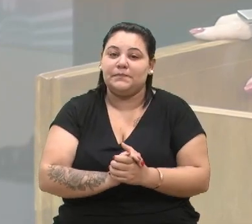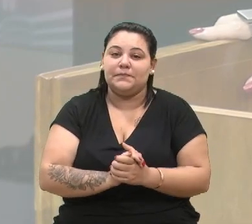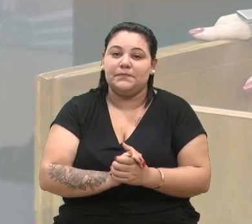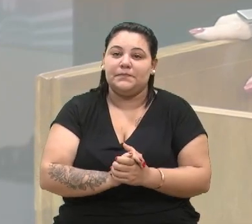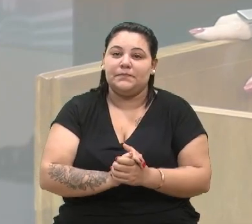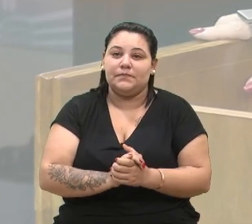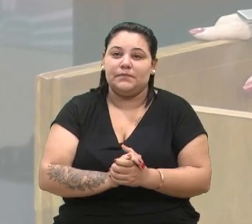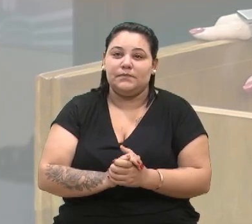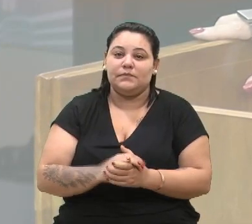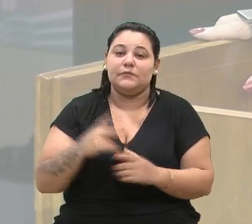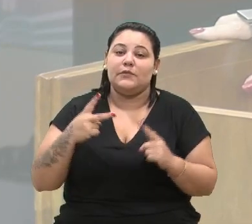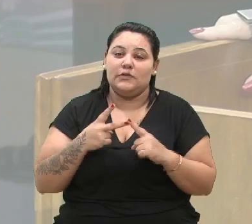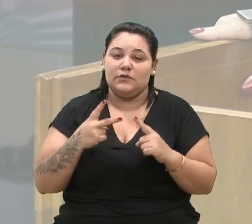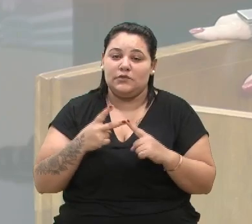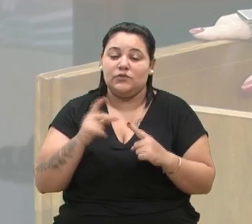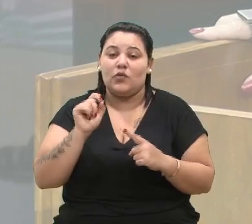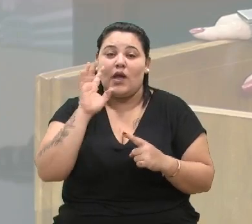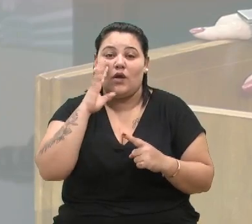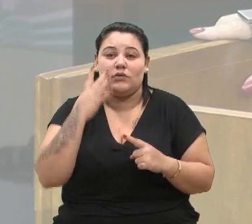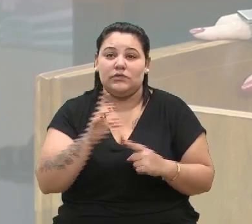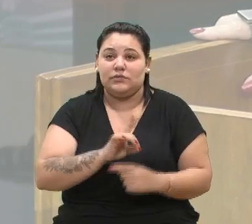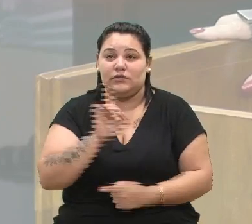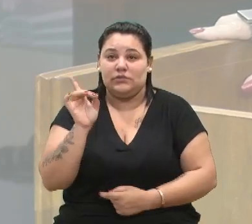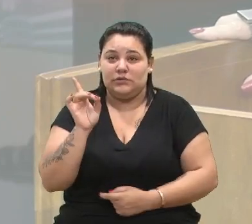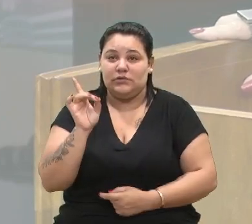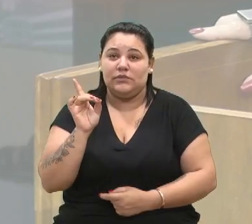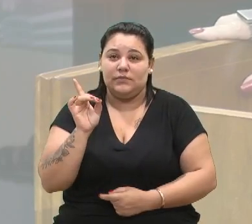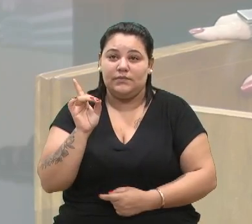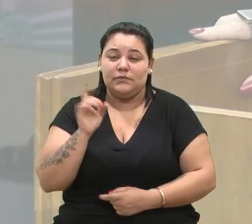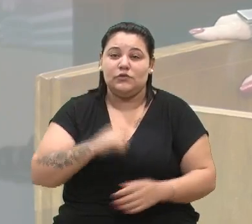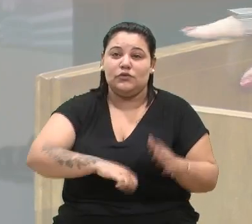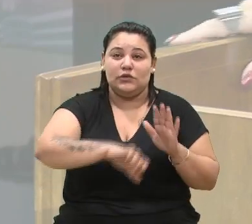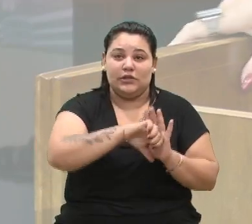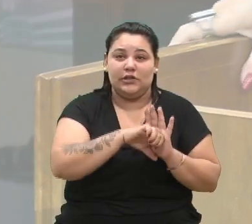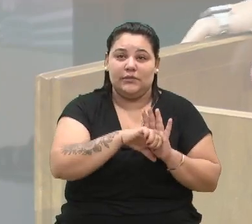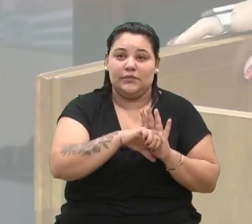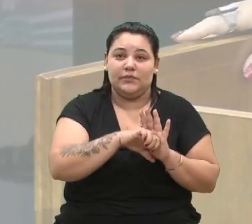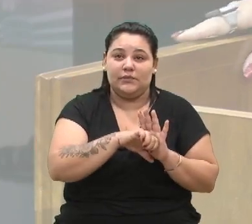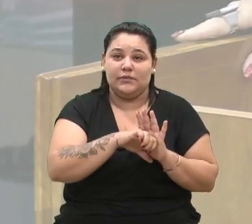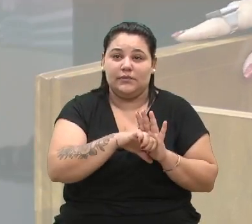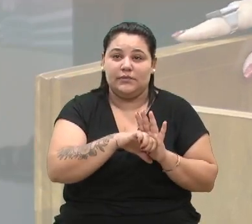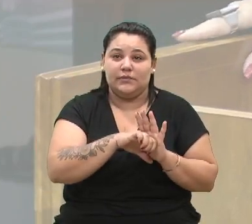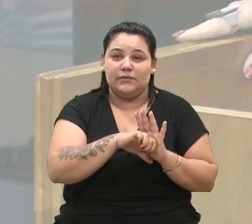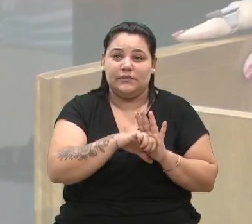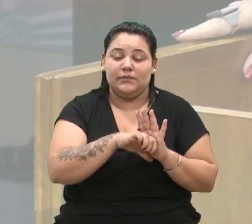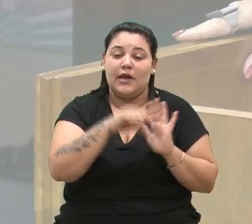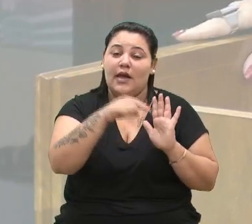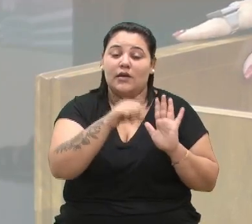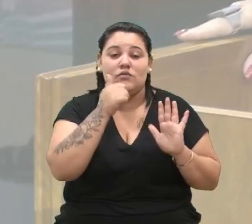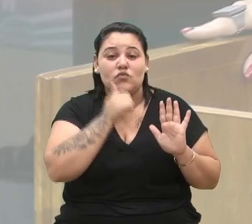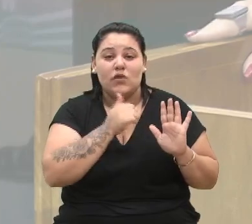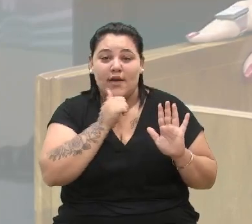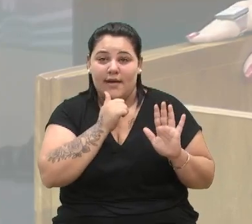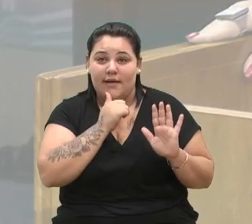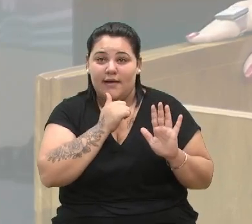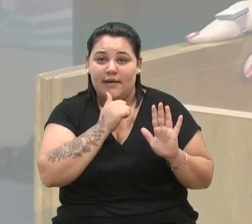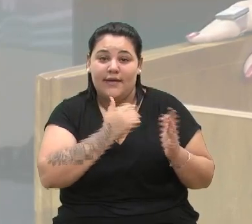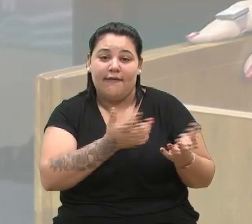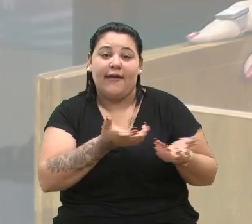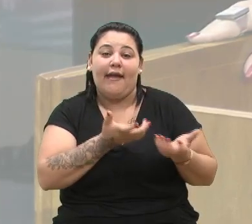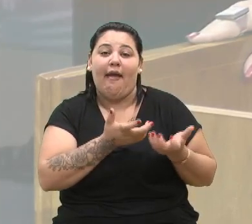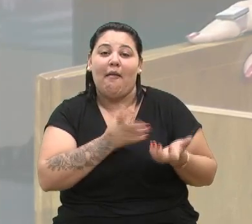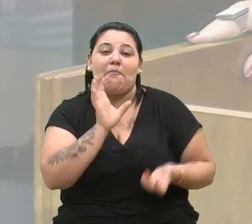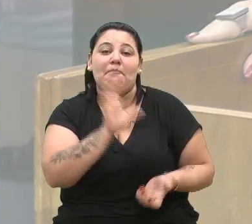A segunda parte que aconteceu lá, quando aconteceu o segundo fato, foi o seguinte: essa mulher está querendo tirar